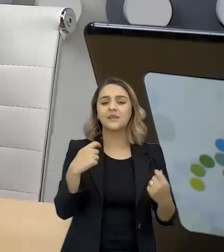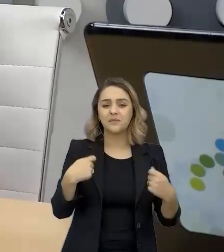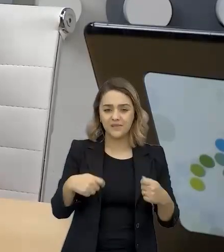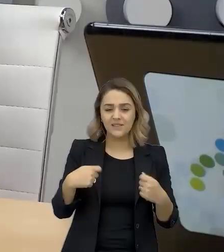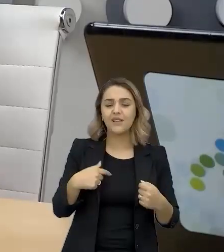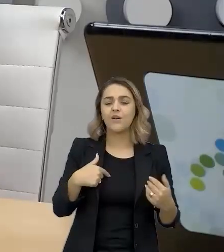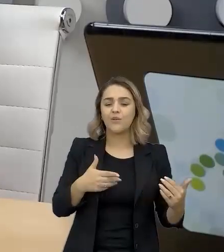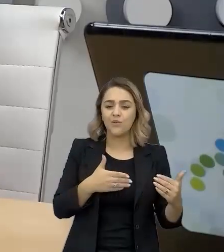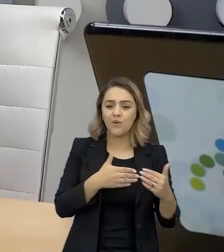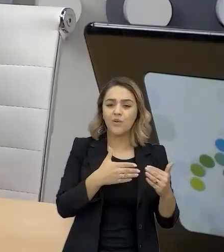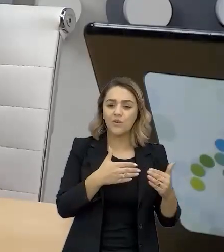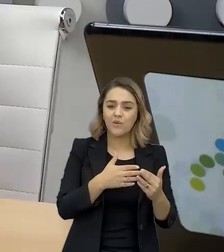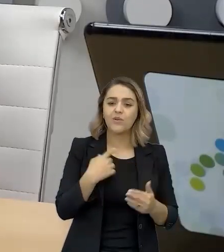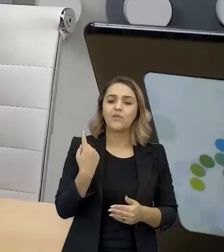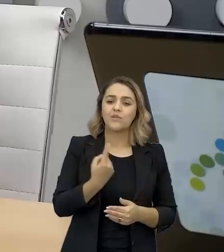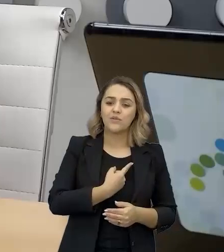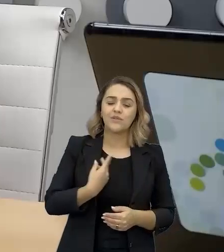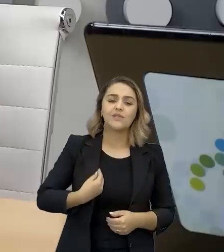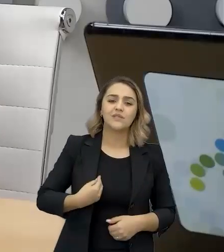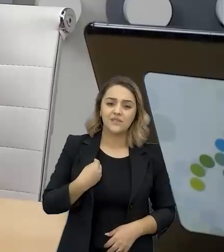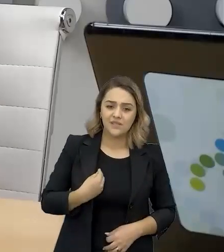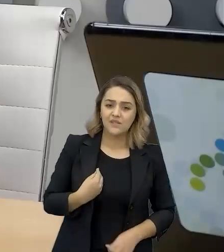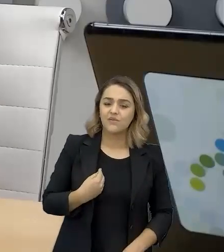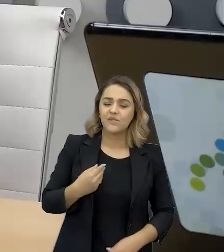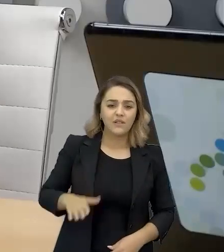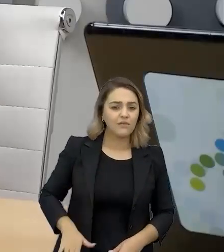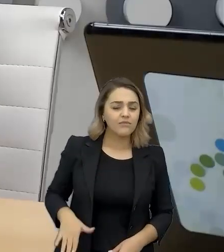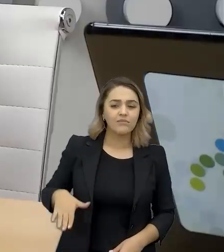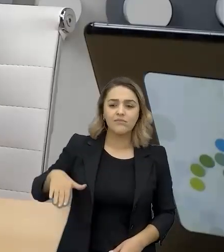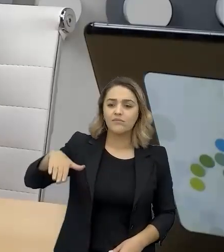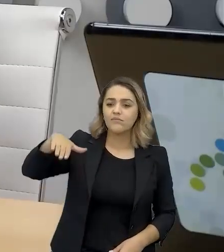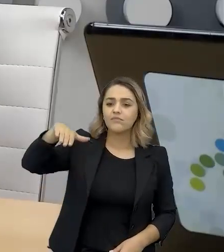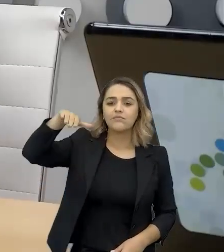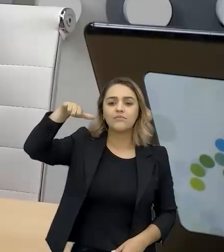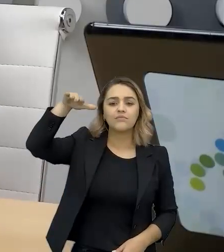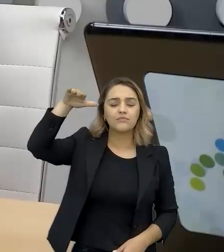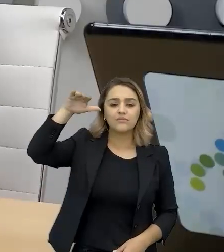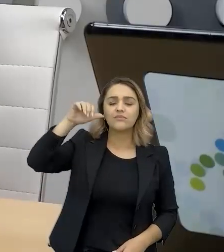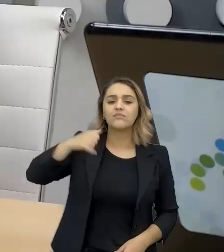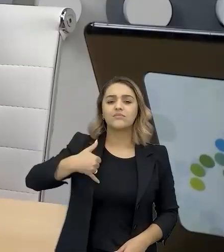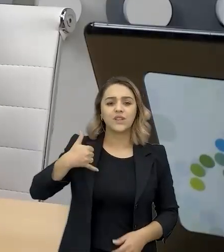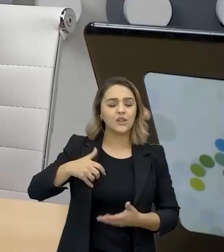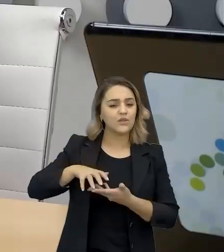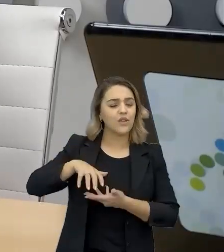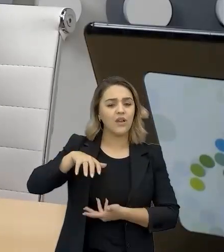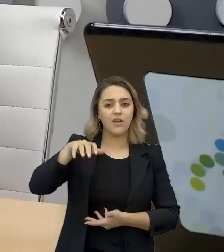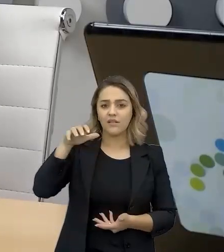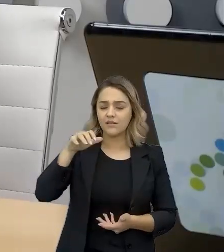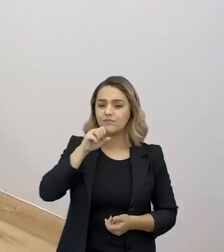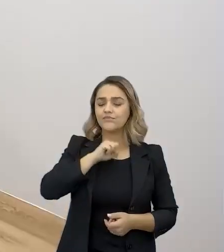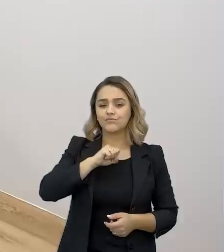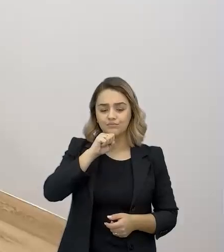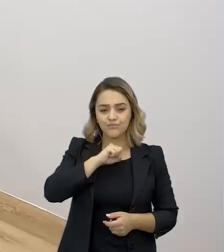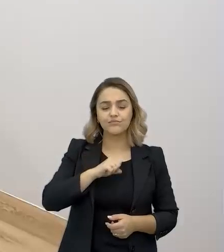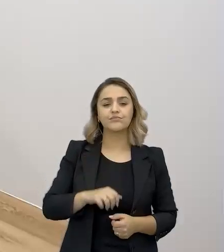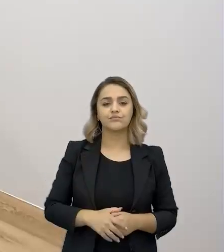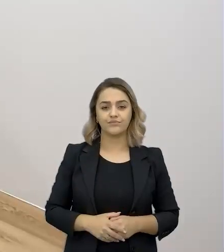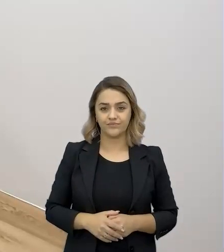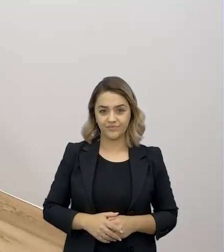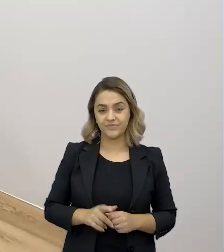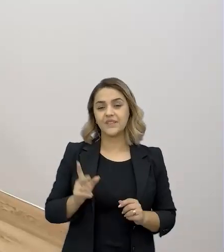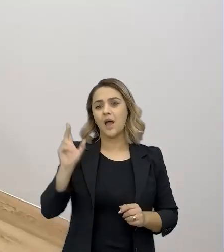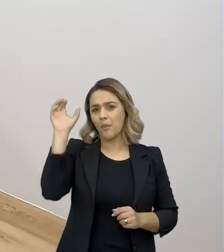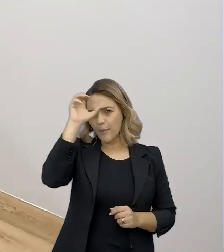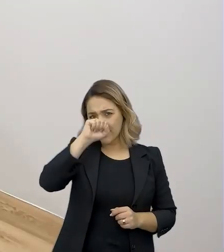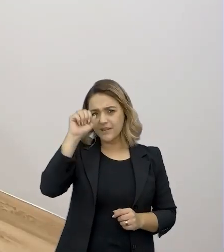nossa vida, a gente aprende desde criança até idoso, então a gente... constantemente está aprendendo coisas. Sim,